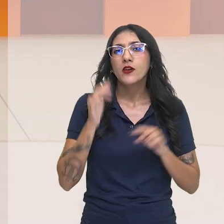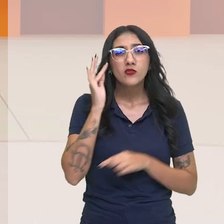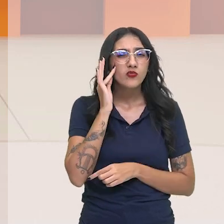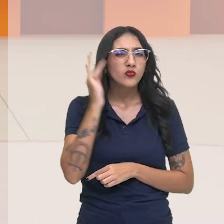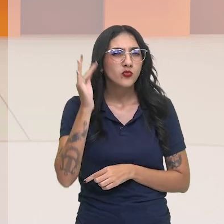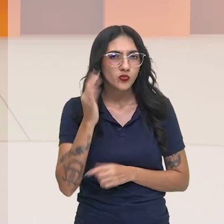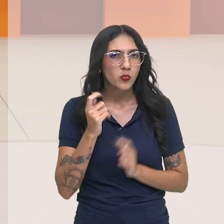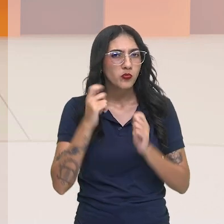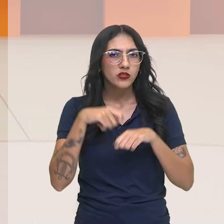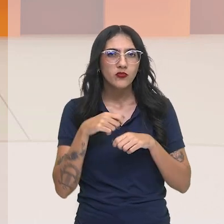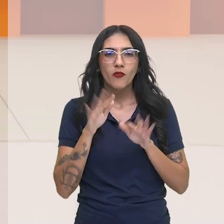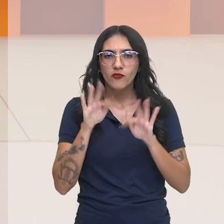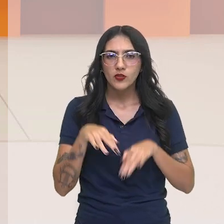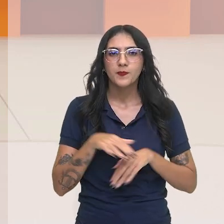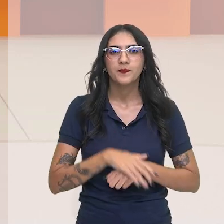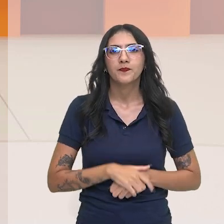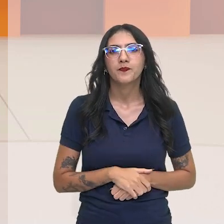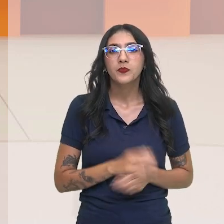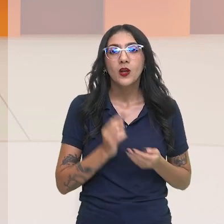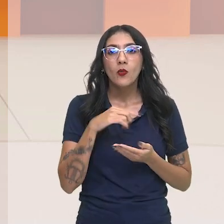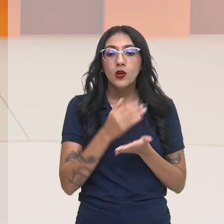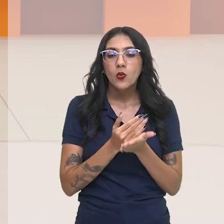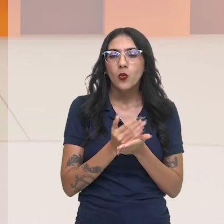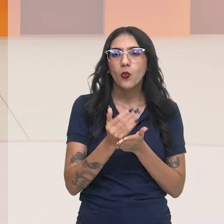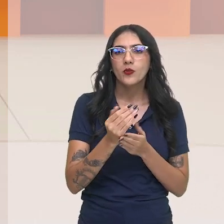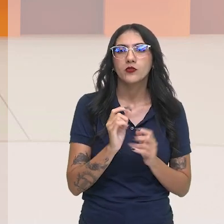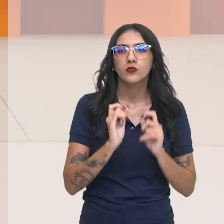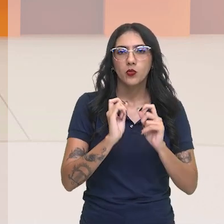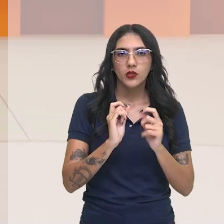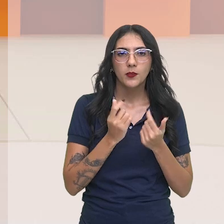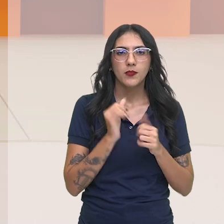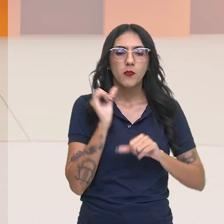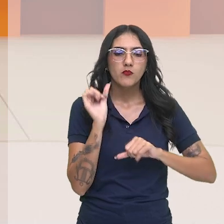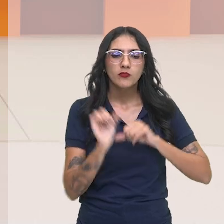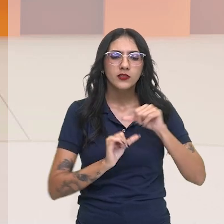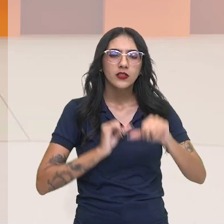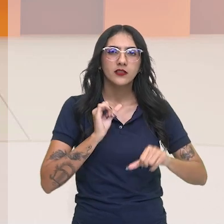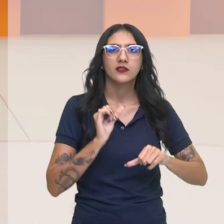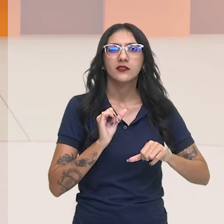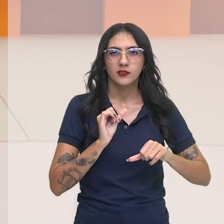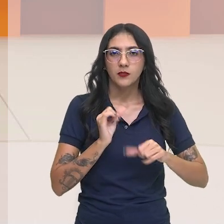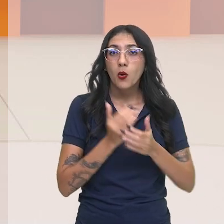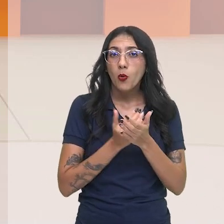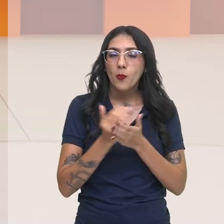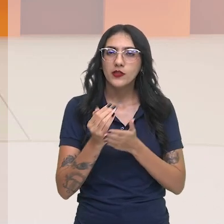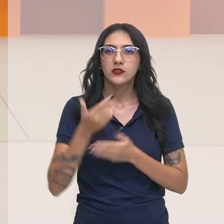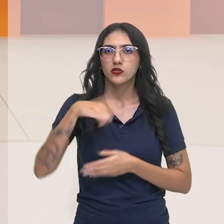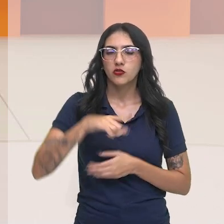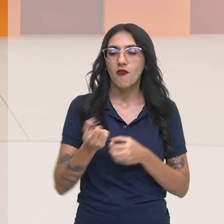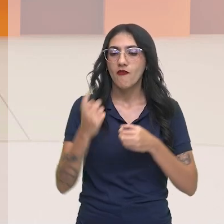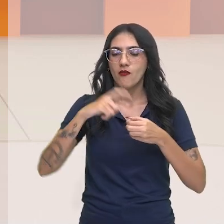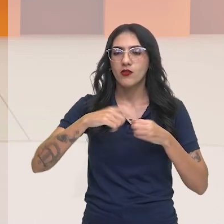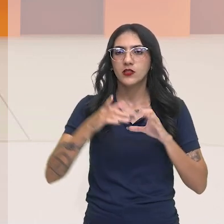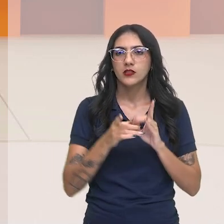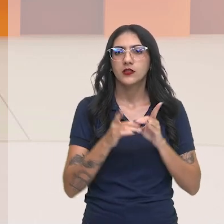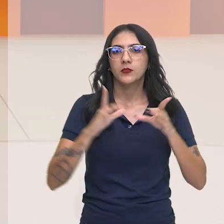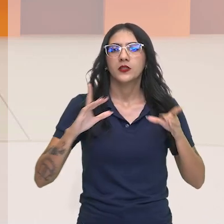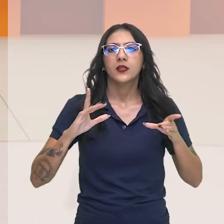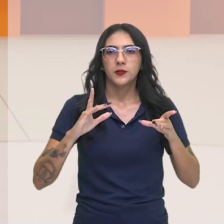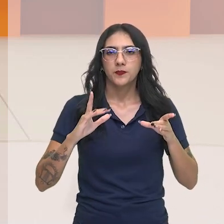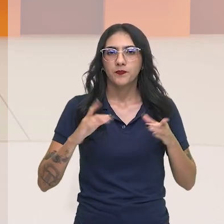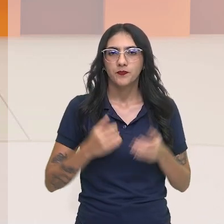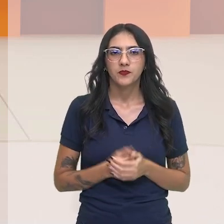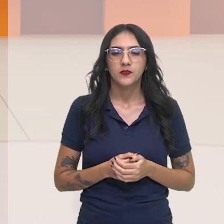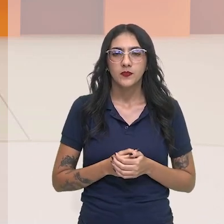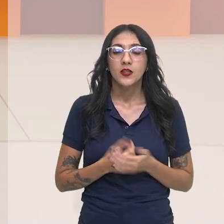governo, o Geisel iniciou a transição para a democracia tida como liberal, que ele mesmo designou que